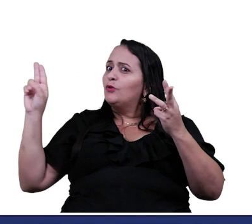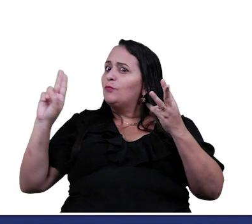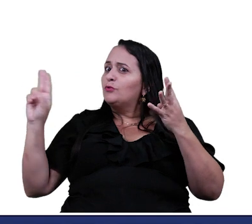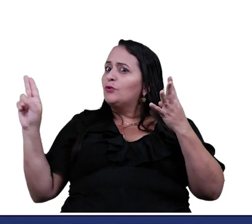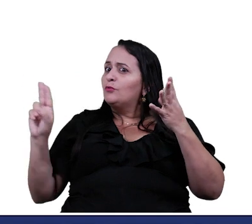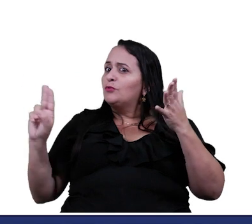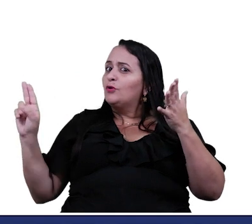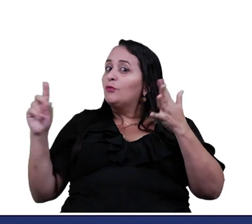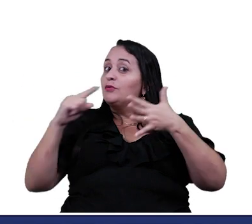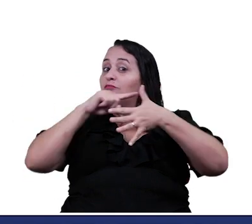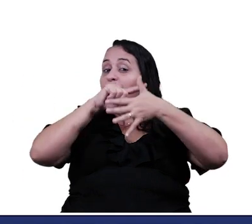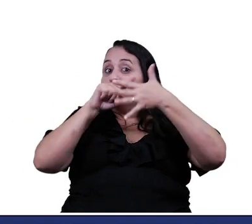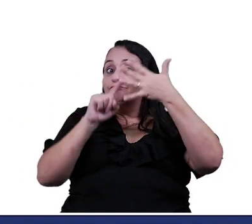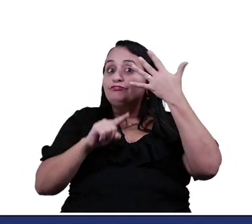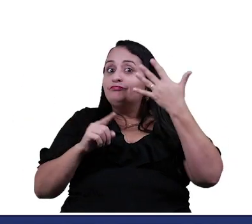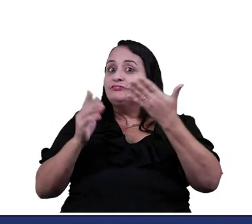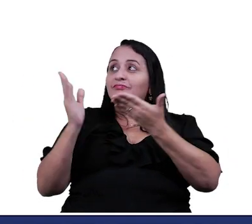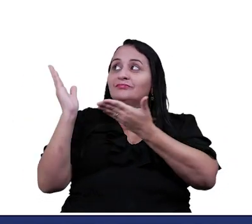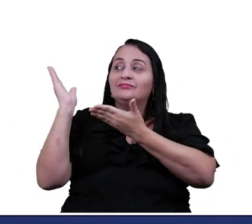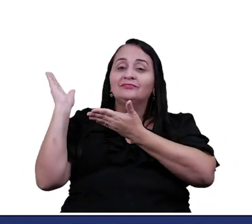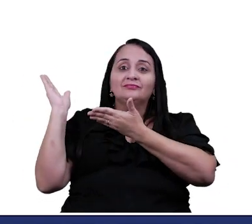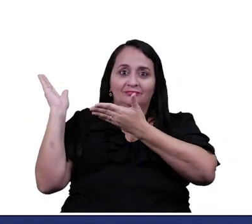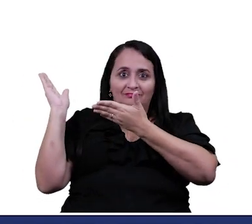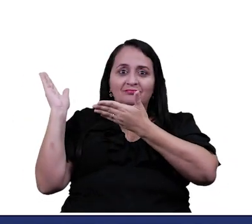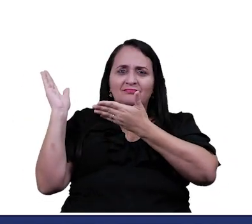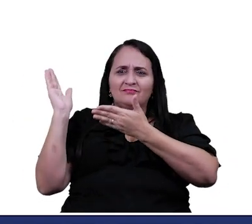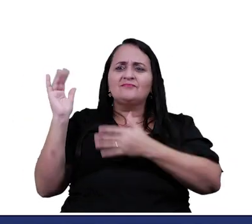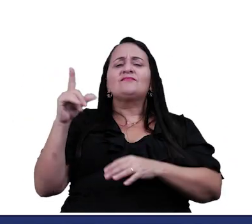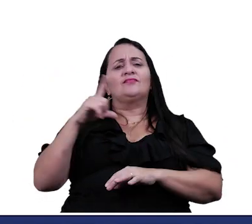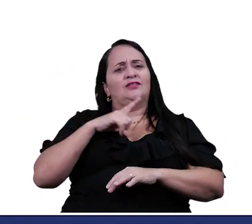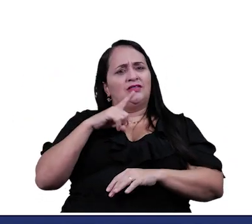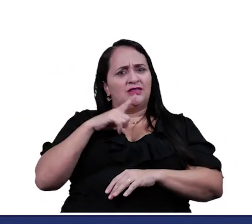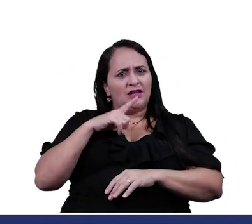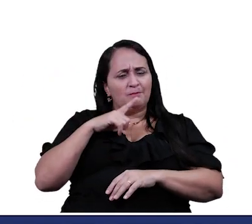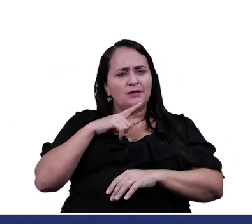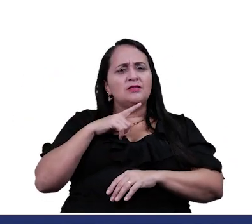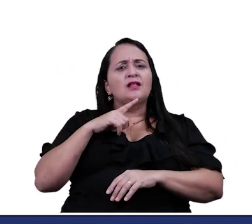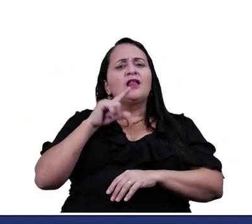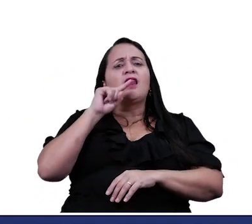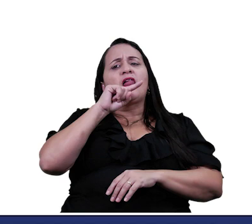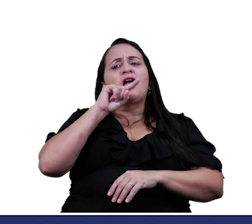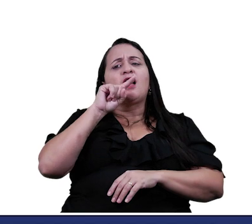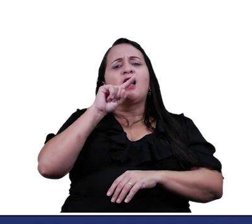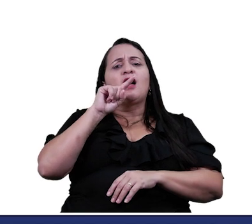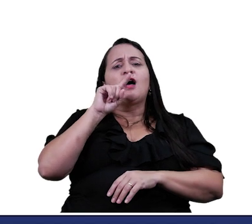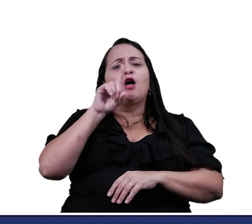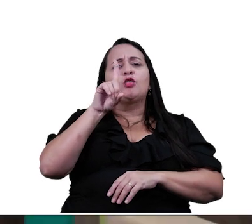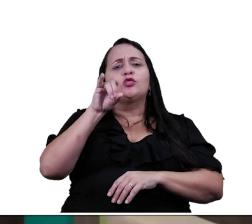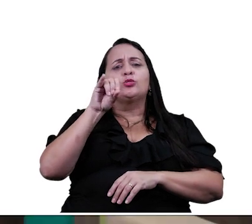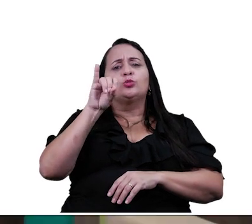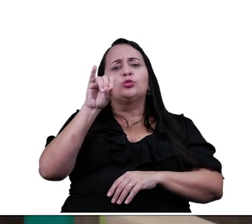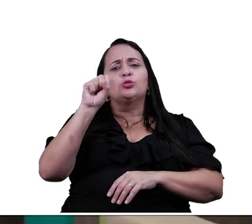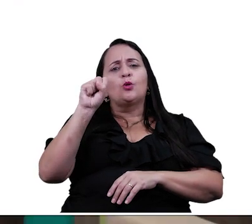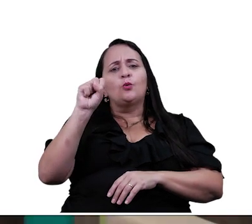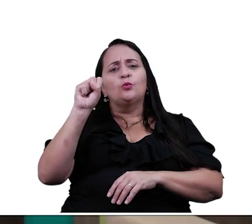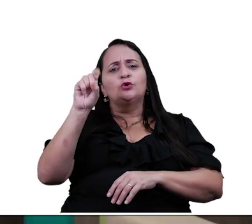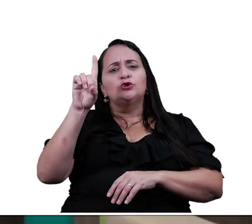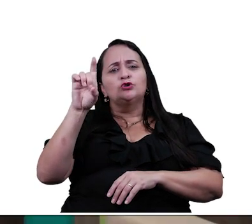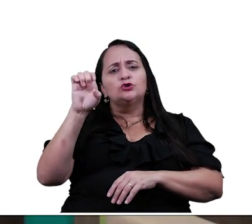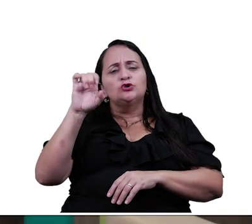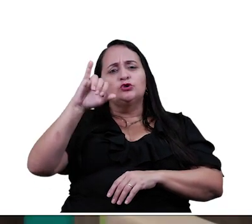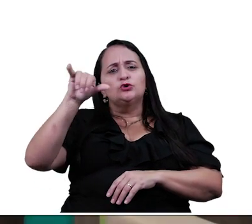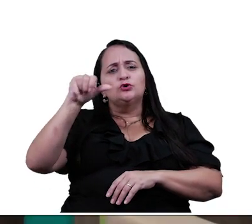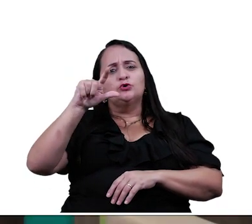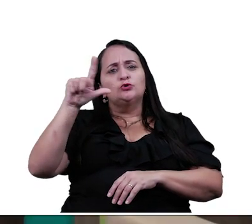de Itapuã, a Feira de 2 de Julho, que fica lá no Largo 2 de Julho, e como eu já disse, né, existem diversas